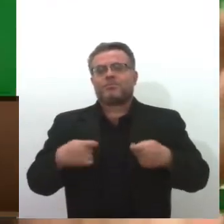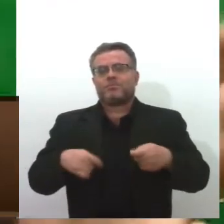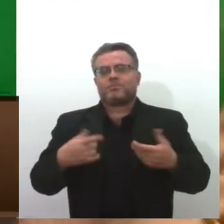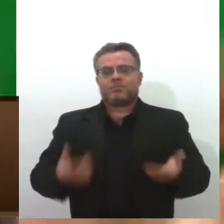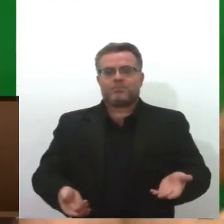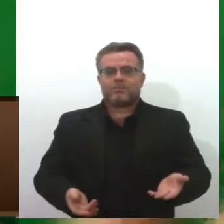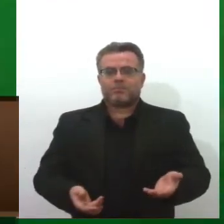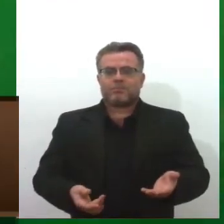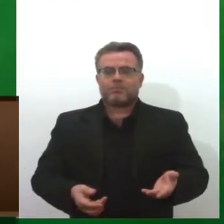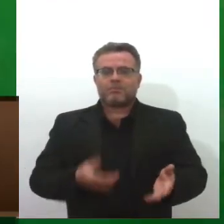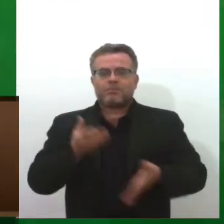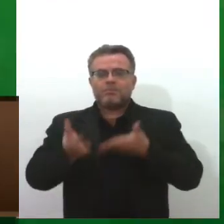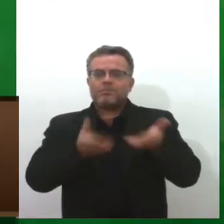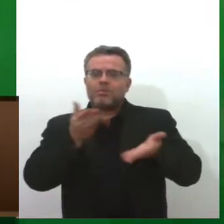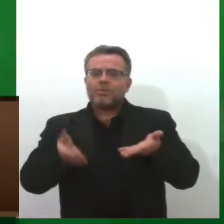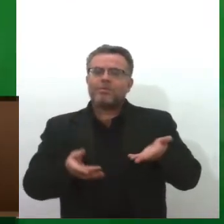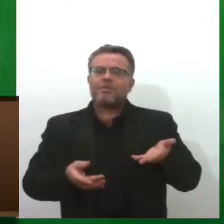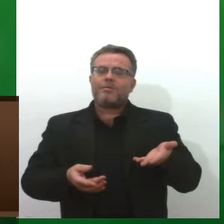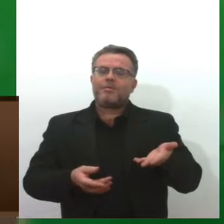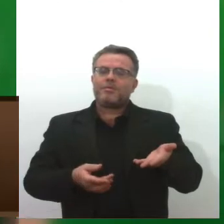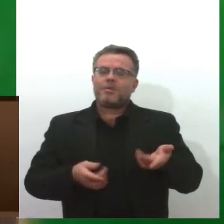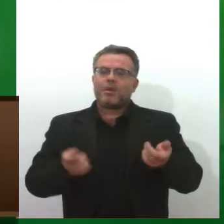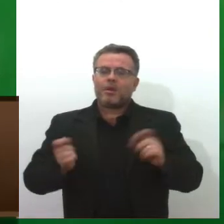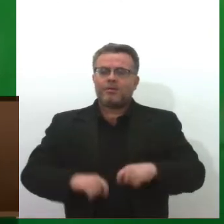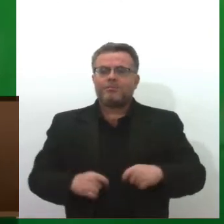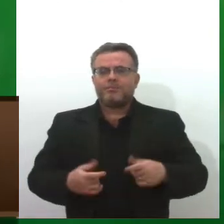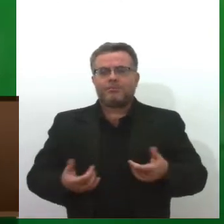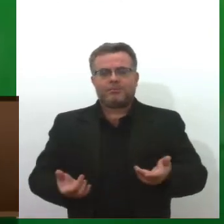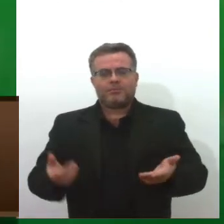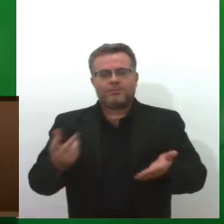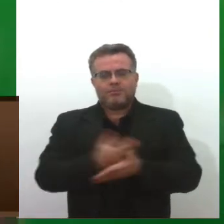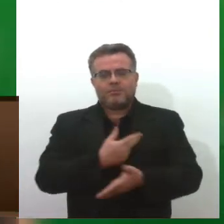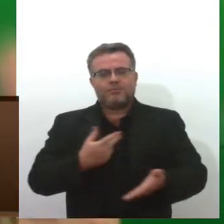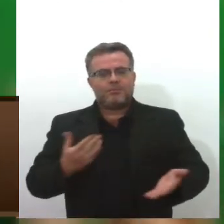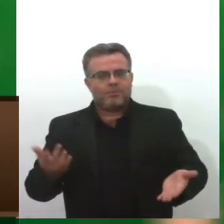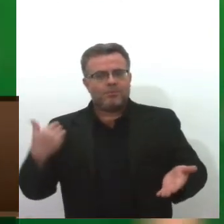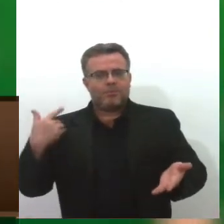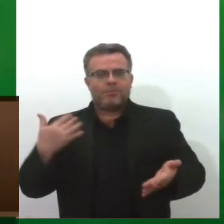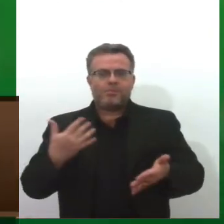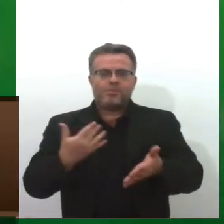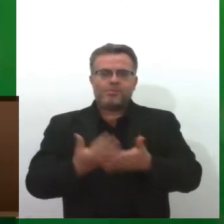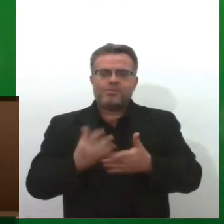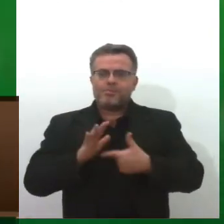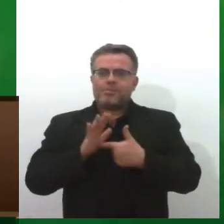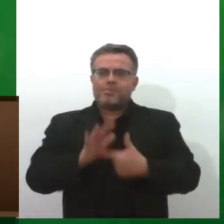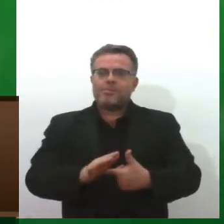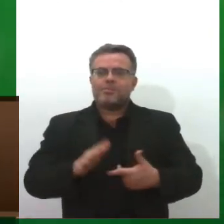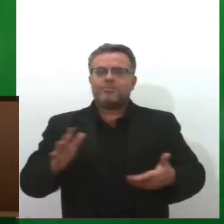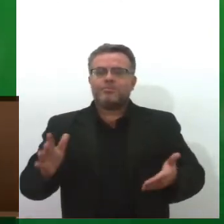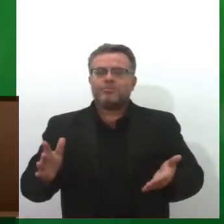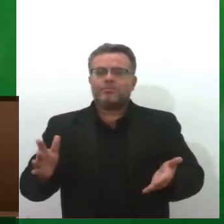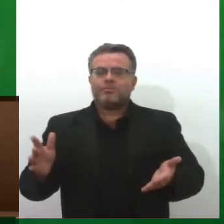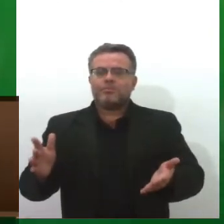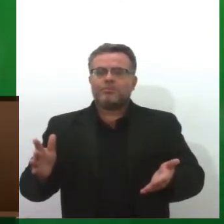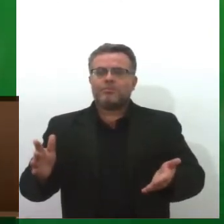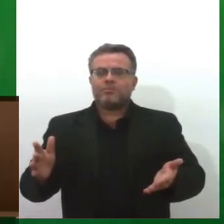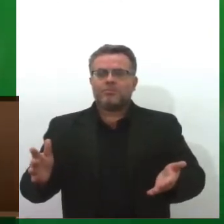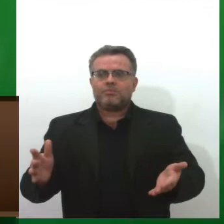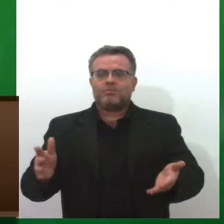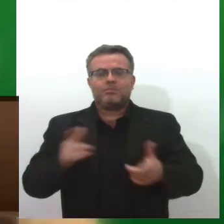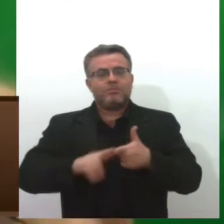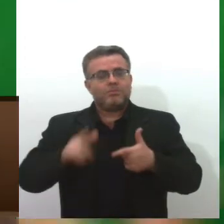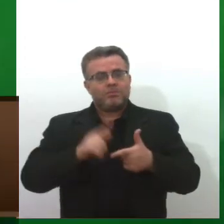conjunto, né, de fatores que vem trazendo esse impacto para a economia, né,